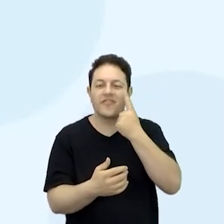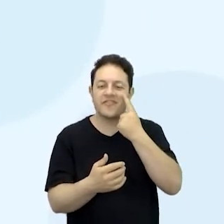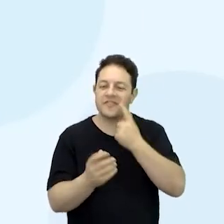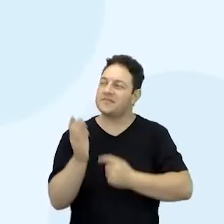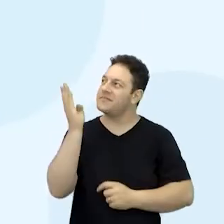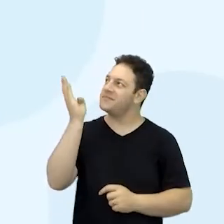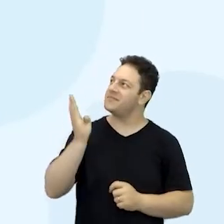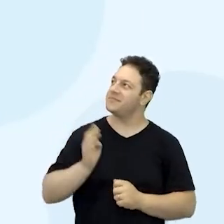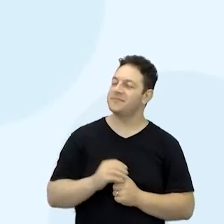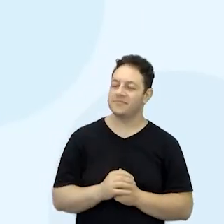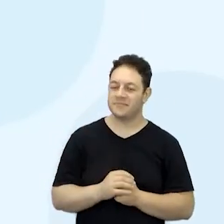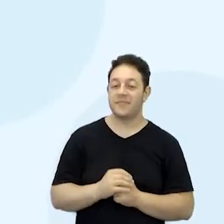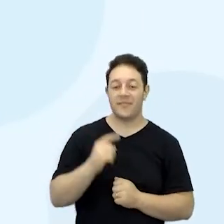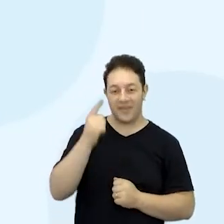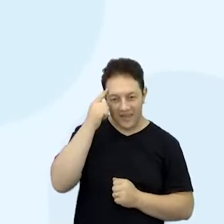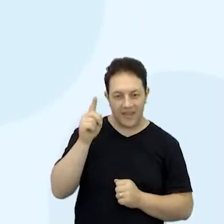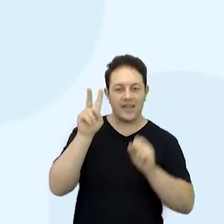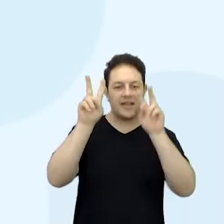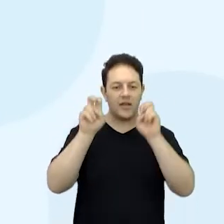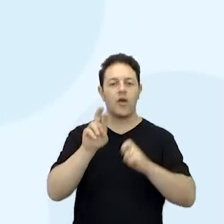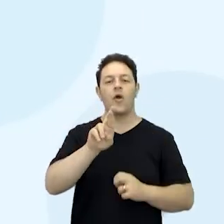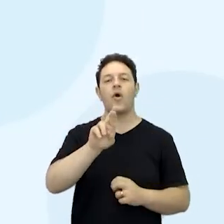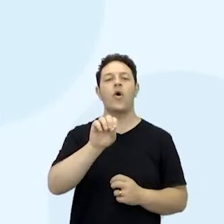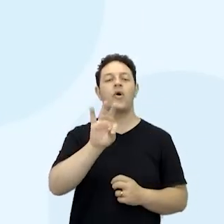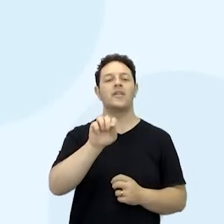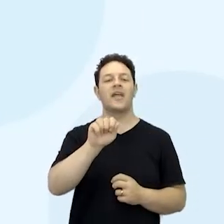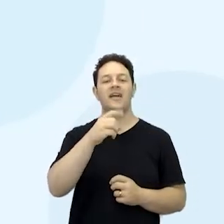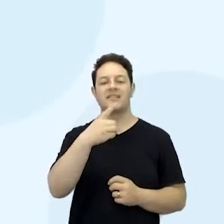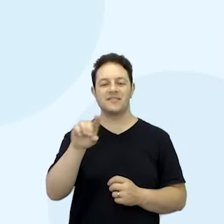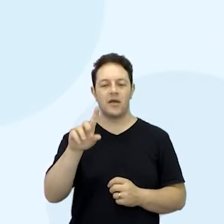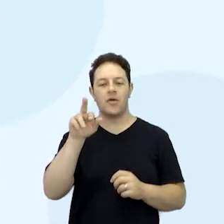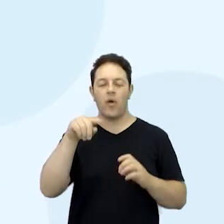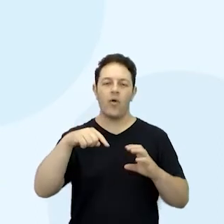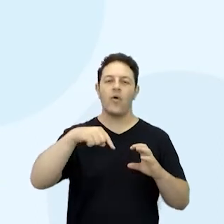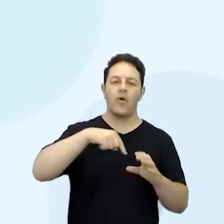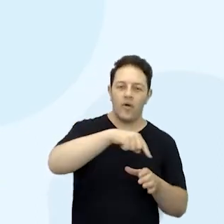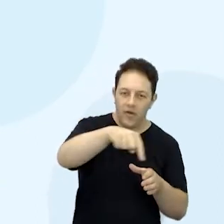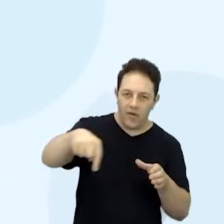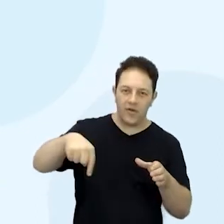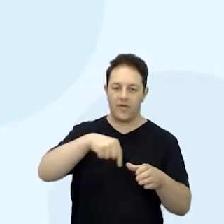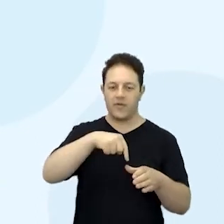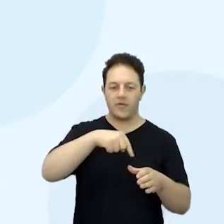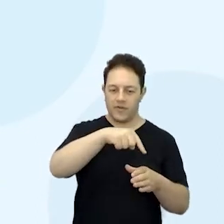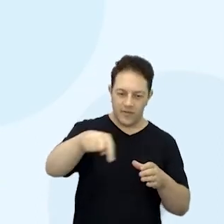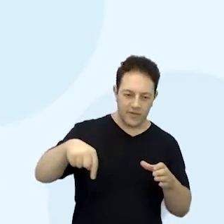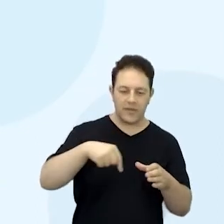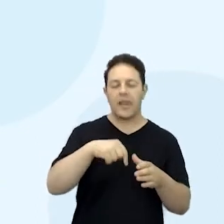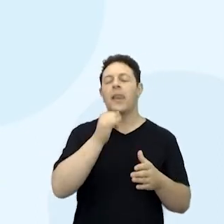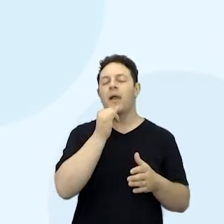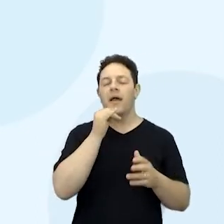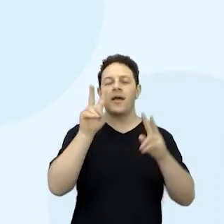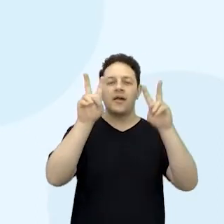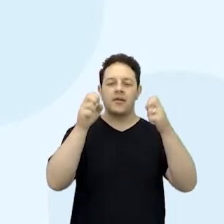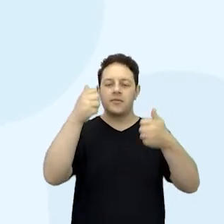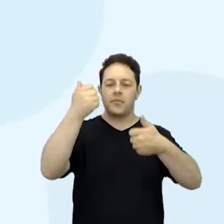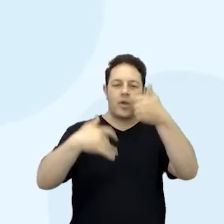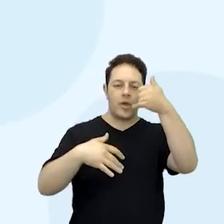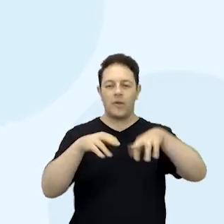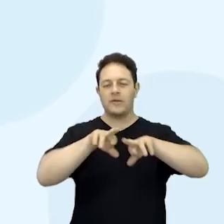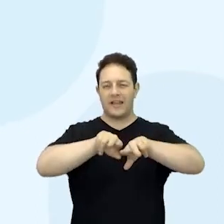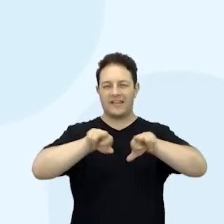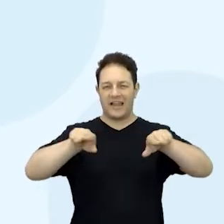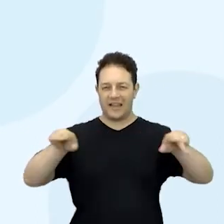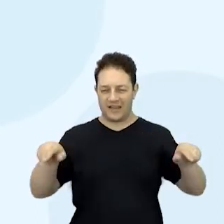aula é dentro da rotação por Estação a gente fez aí uma abordagem um determinado conteúdo de